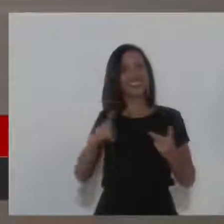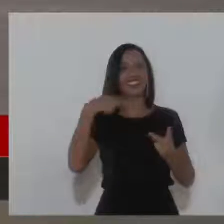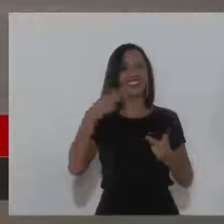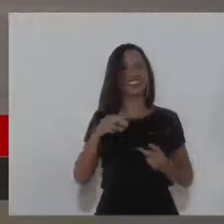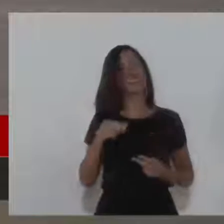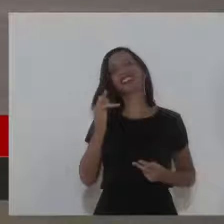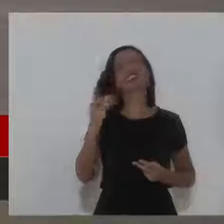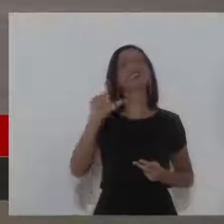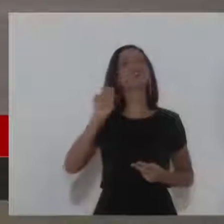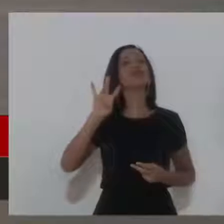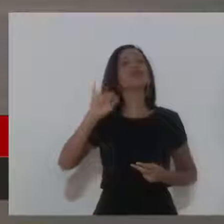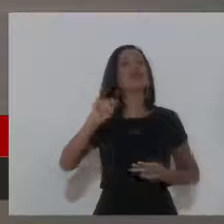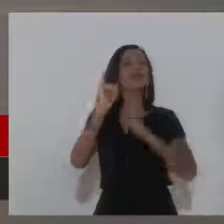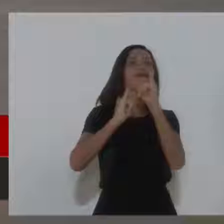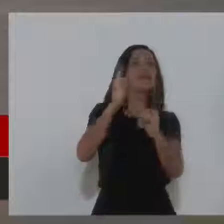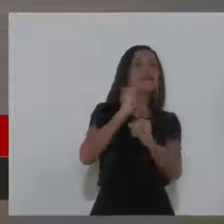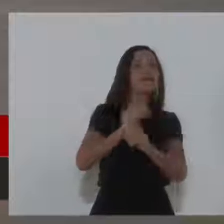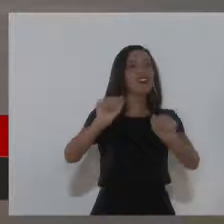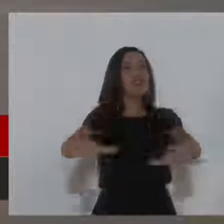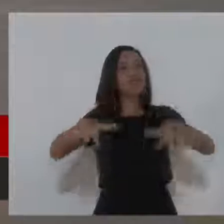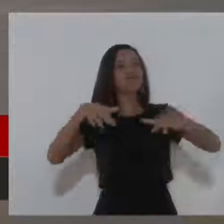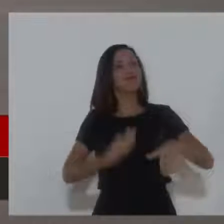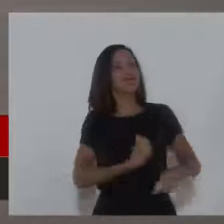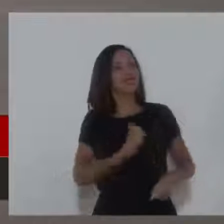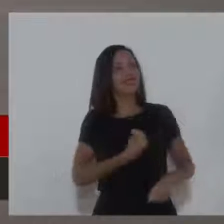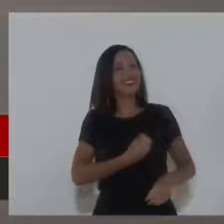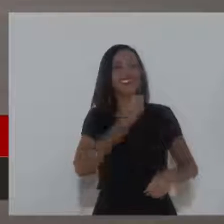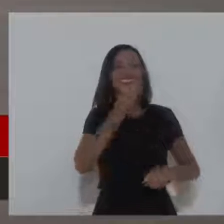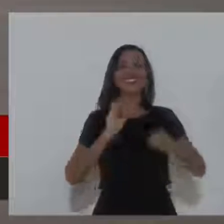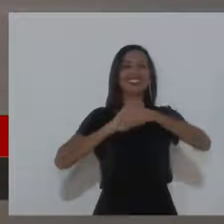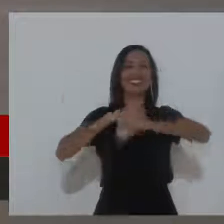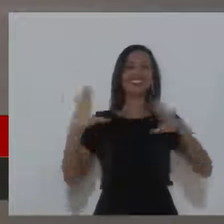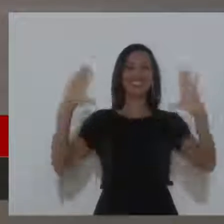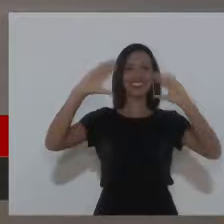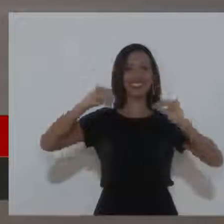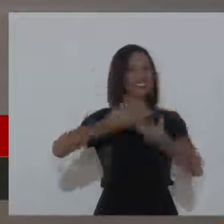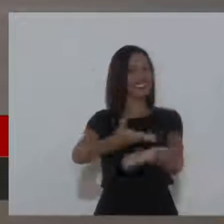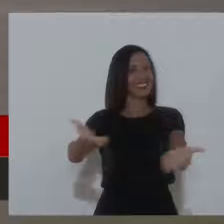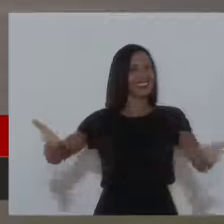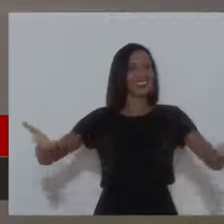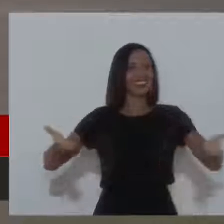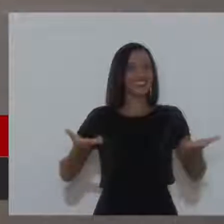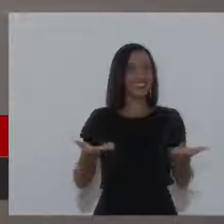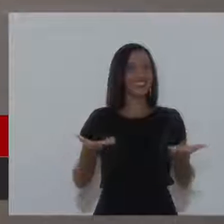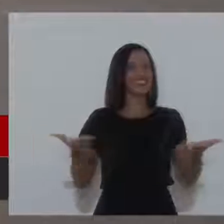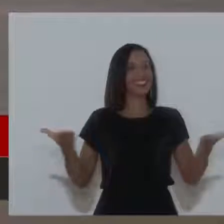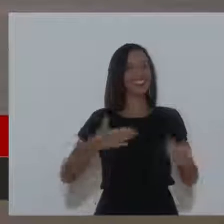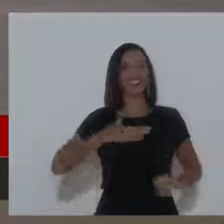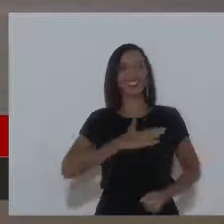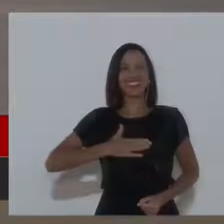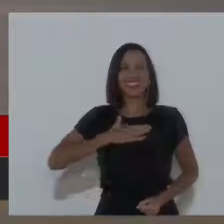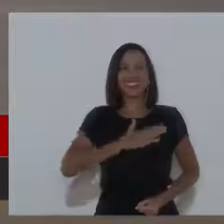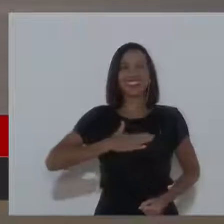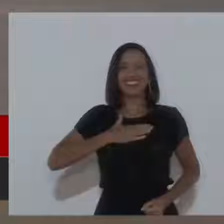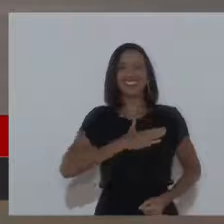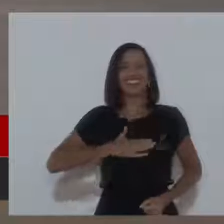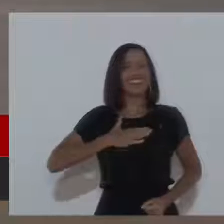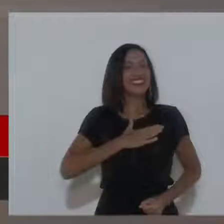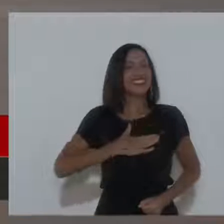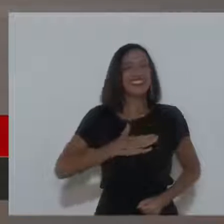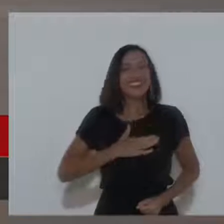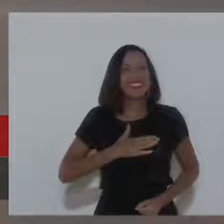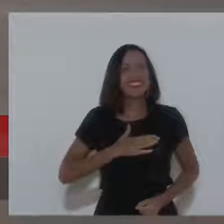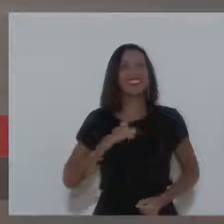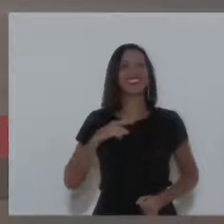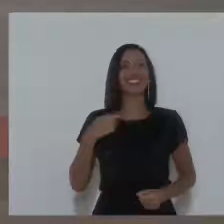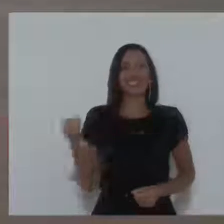mesa, internautas, plateia. Muito boa noite a todos. Queria aqui desejar também